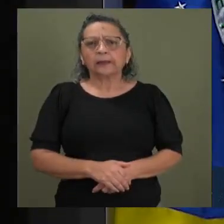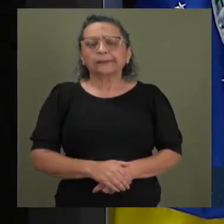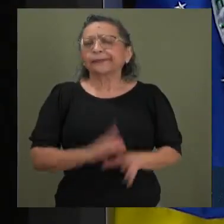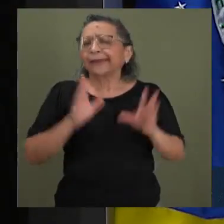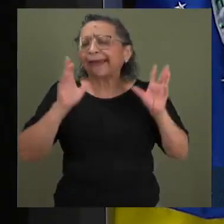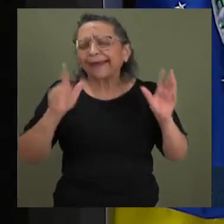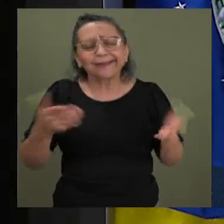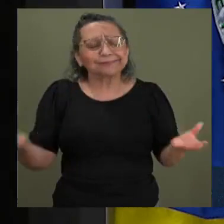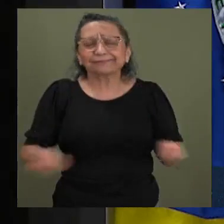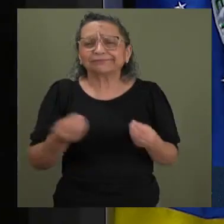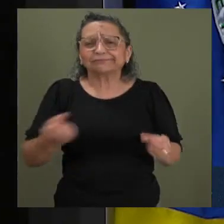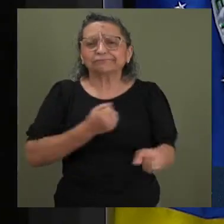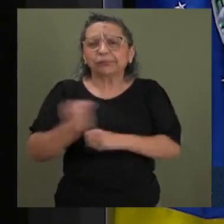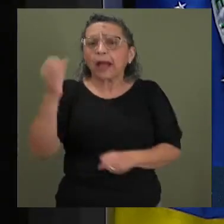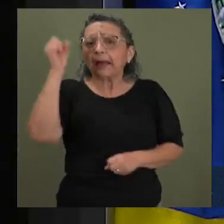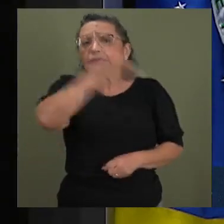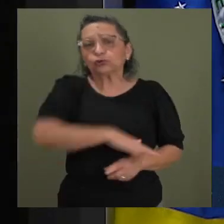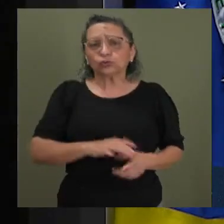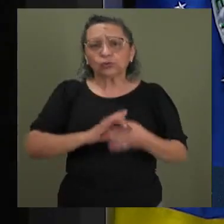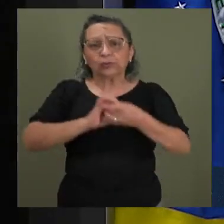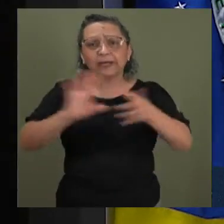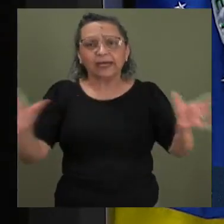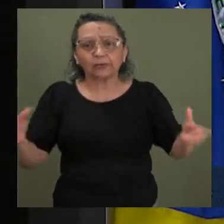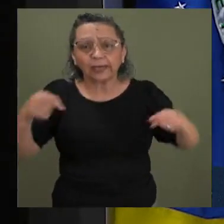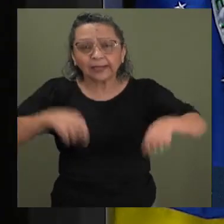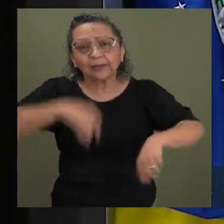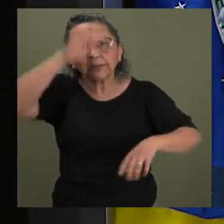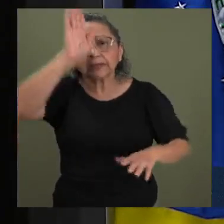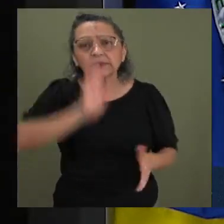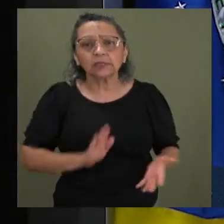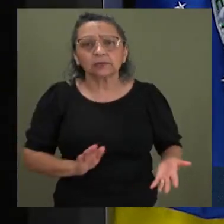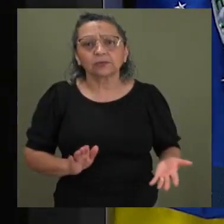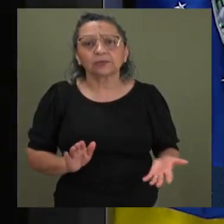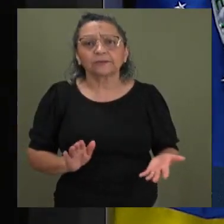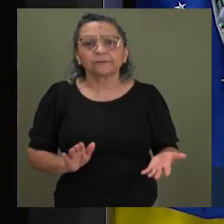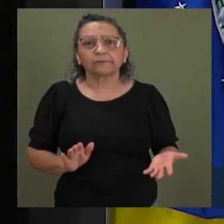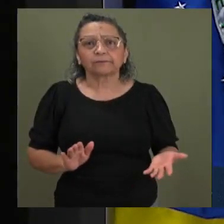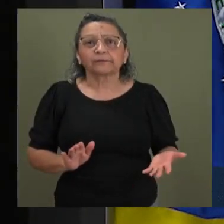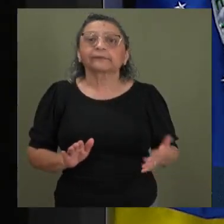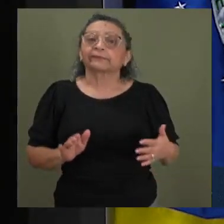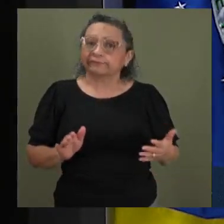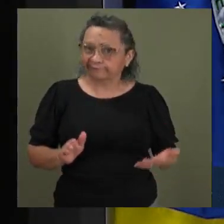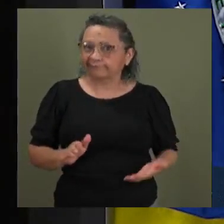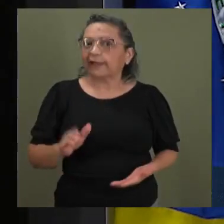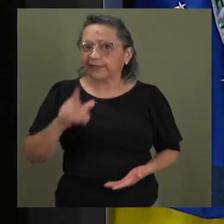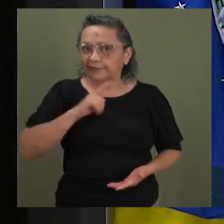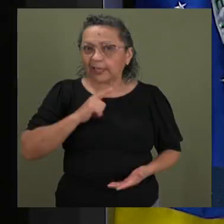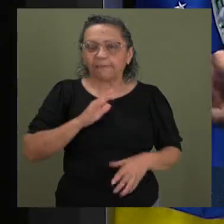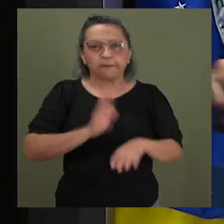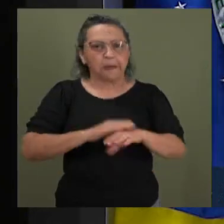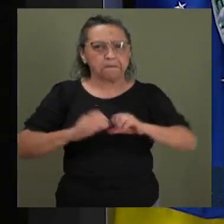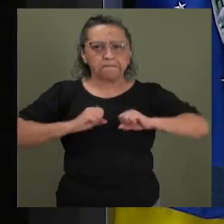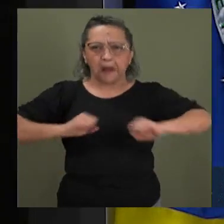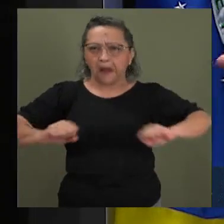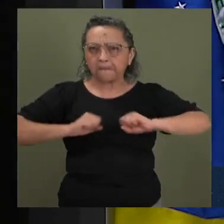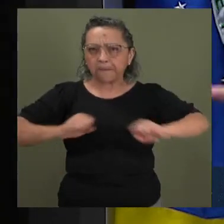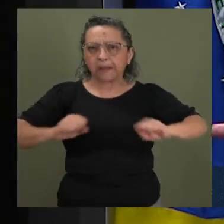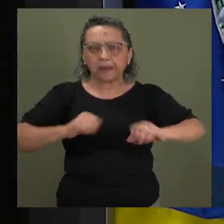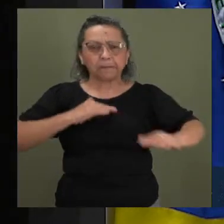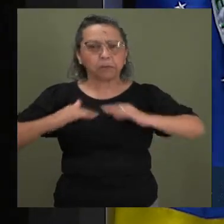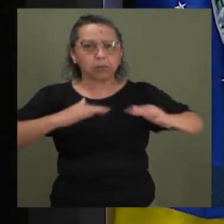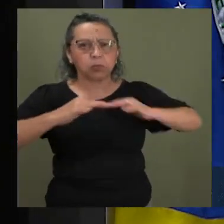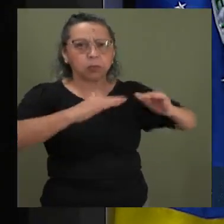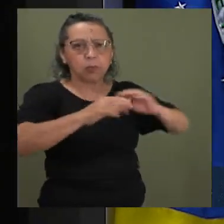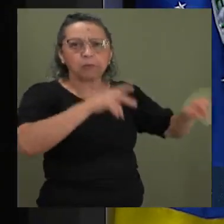infanticídio liberado nesse país. E aí teve mobilização popular, clamor